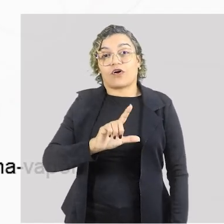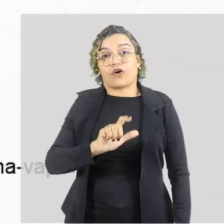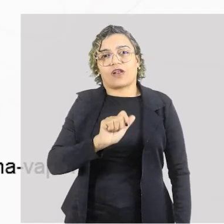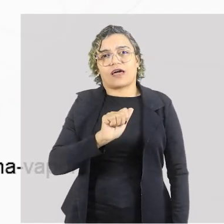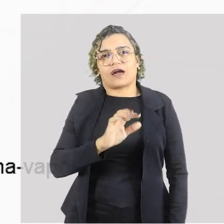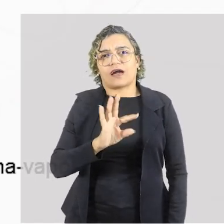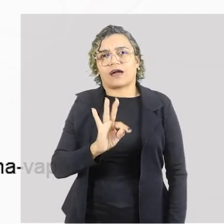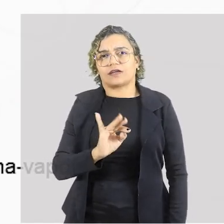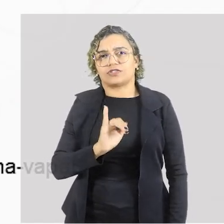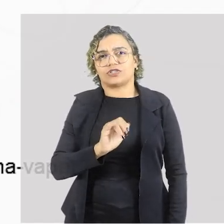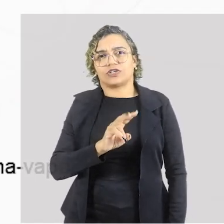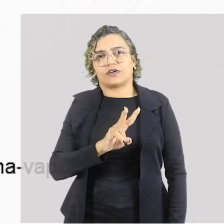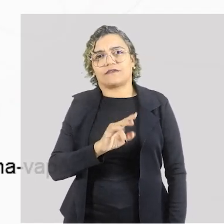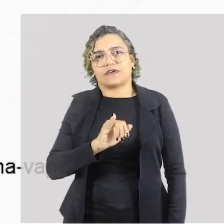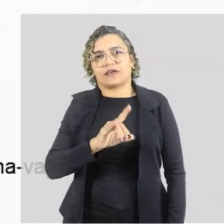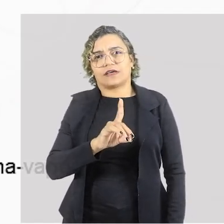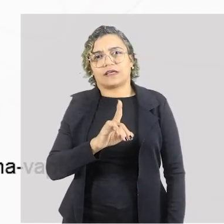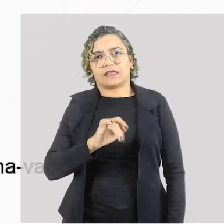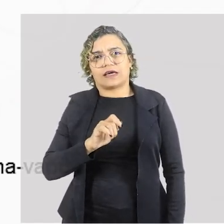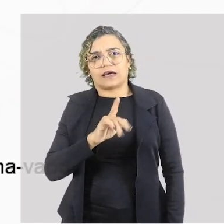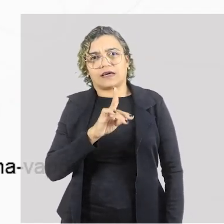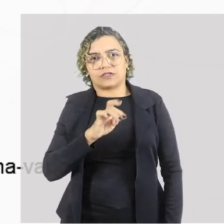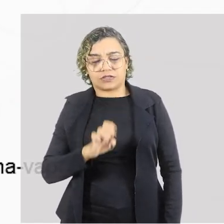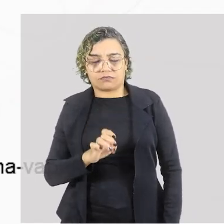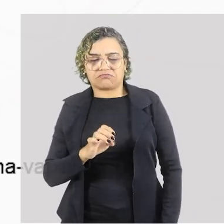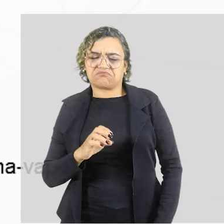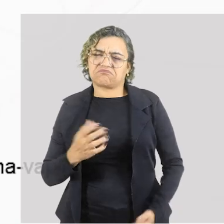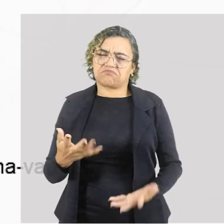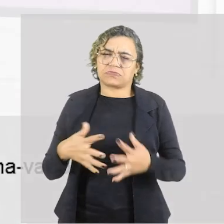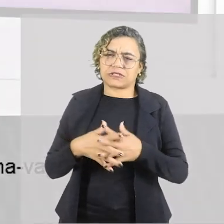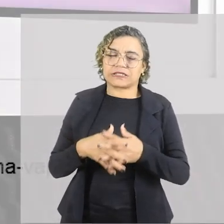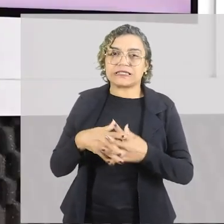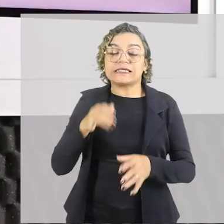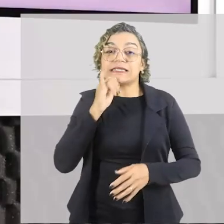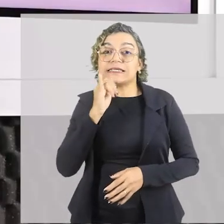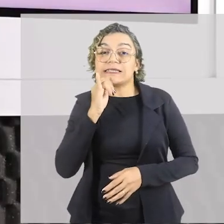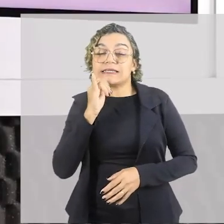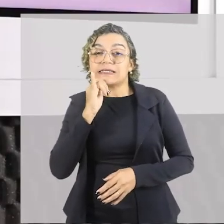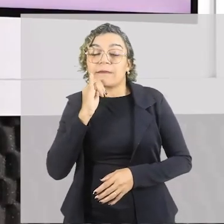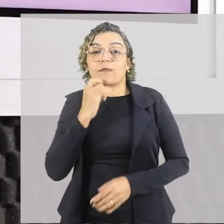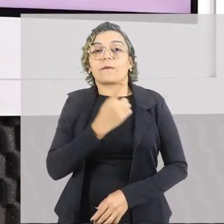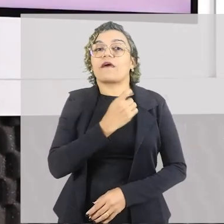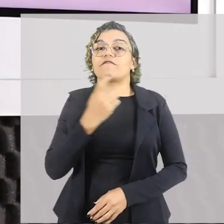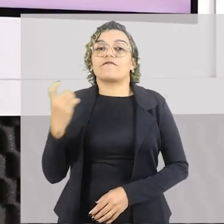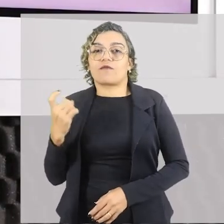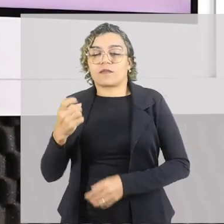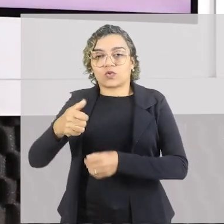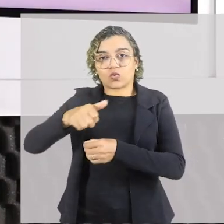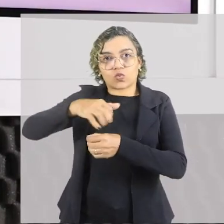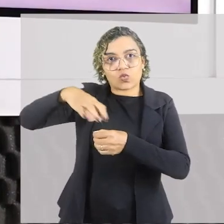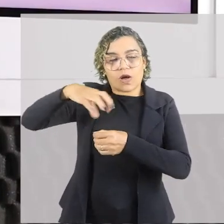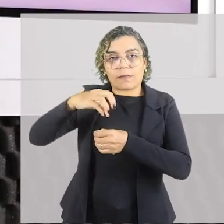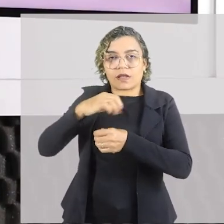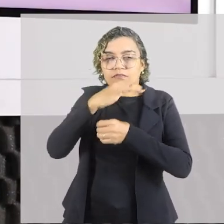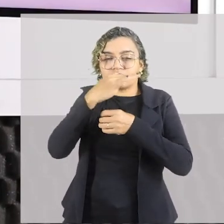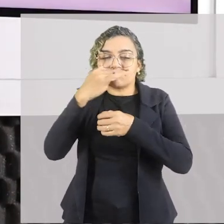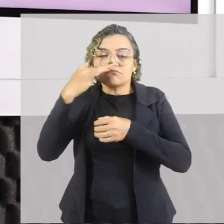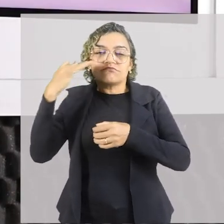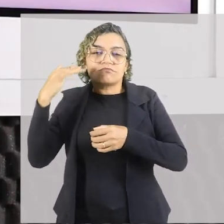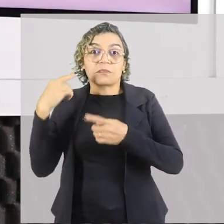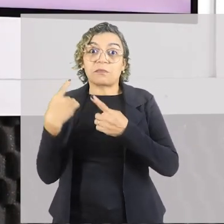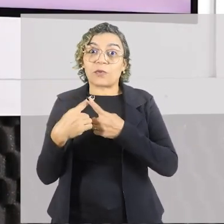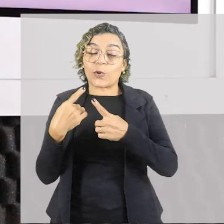fiquei meio confuso, volatilidade. Se tu abre um vidro de perfume e tu não sente cheiro na mesma hora, é porque aquele líquido ele evapora